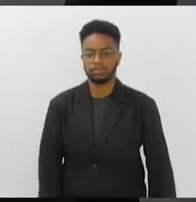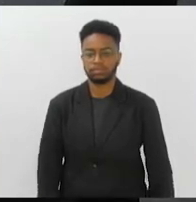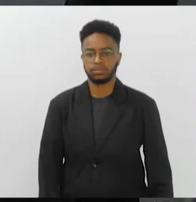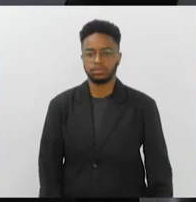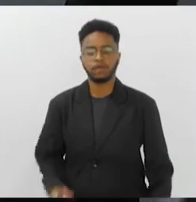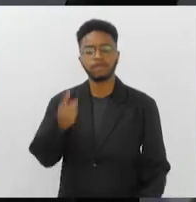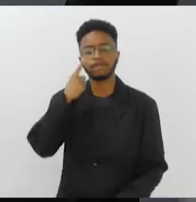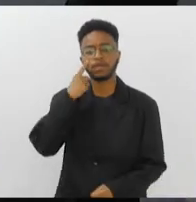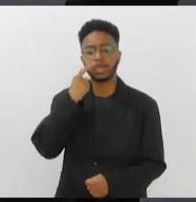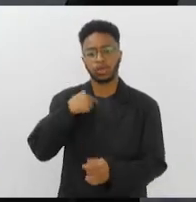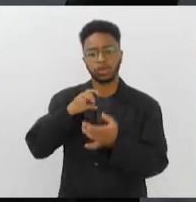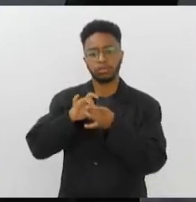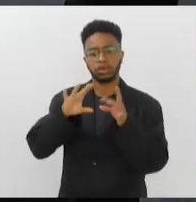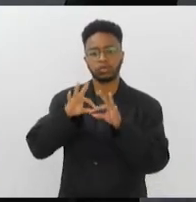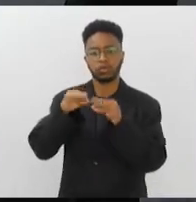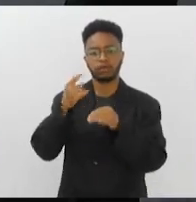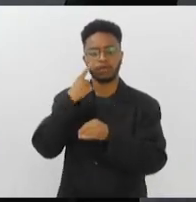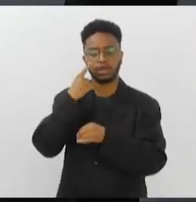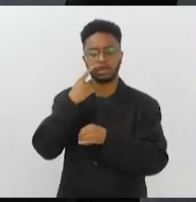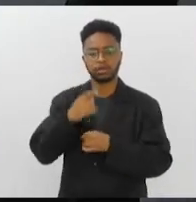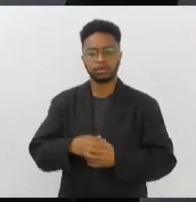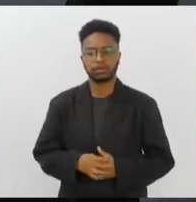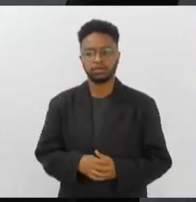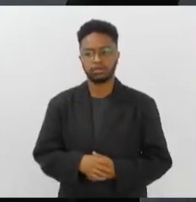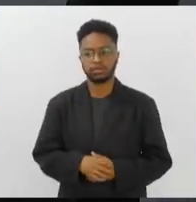Vê aí, eu abri todos aqui agora.